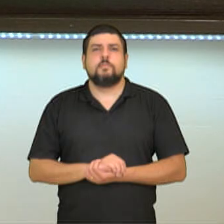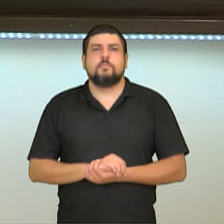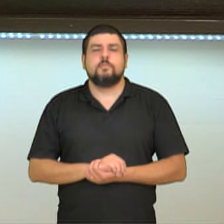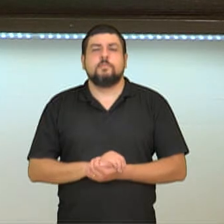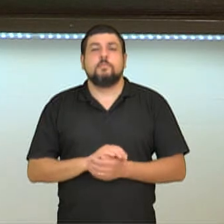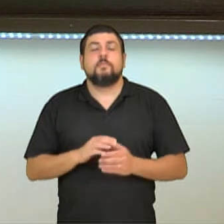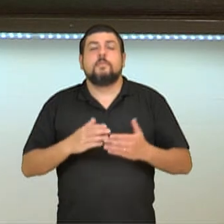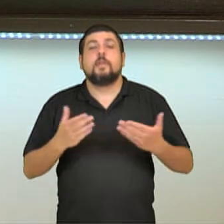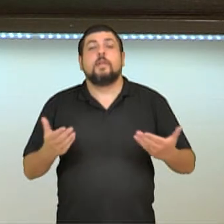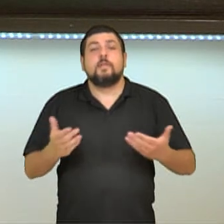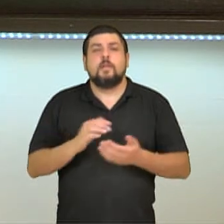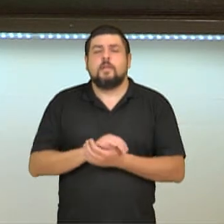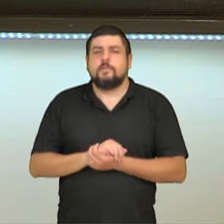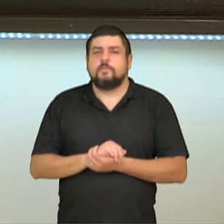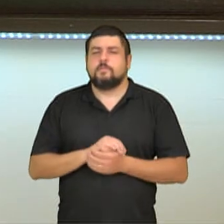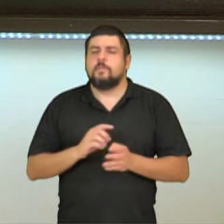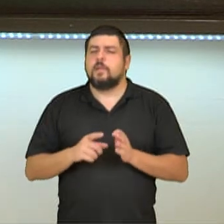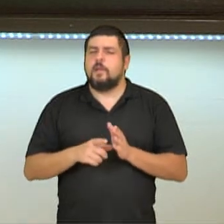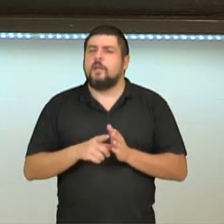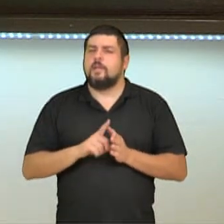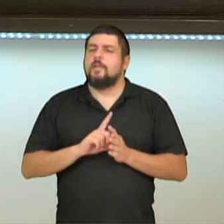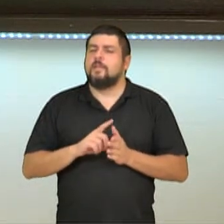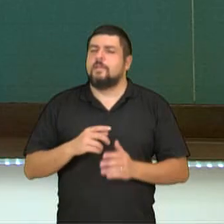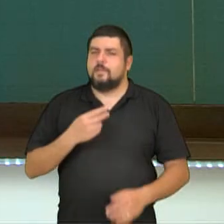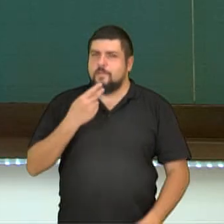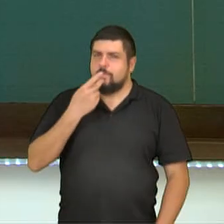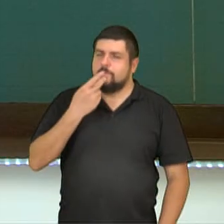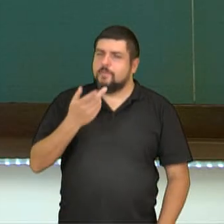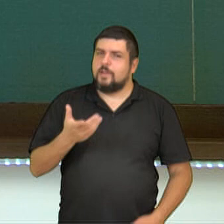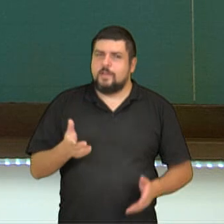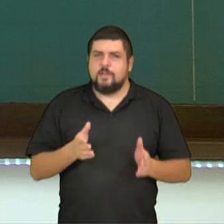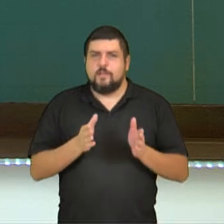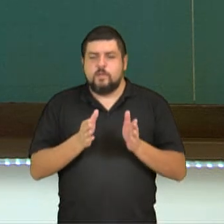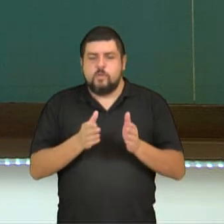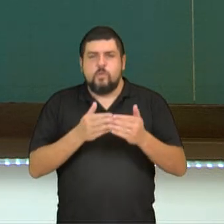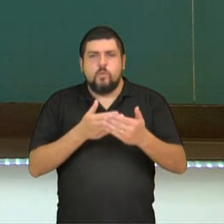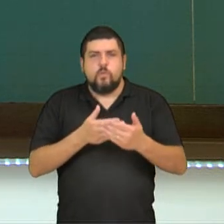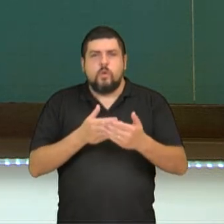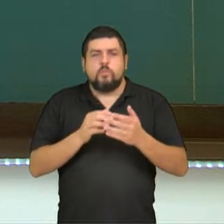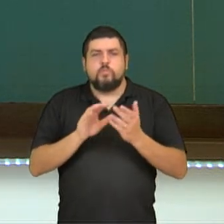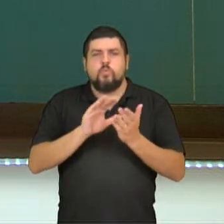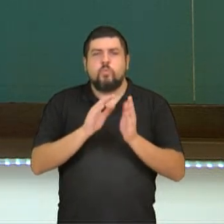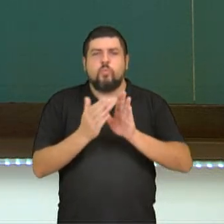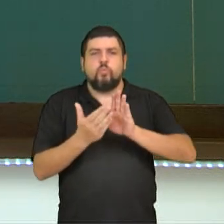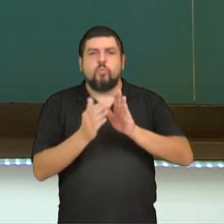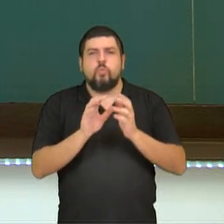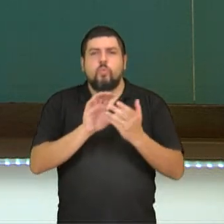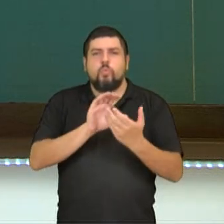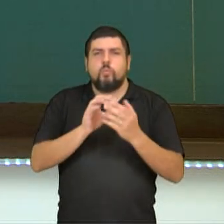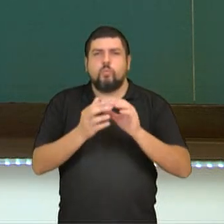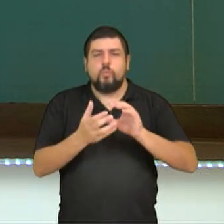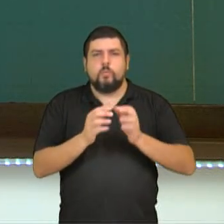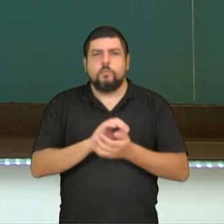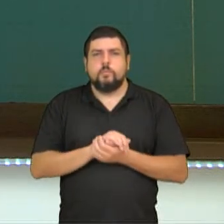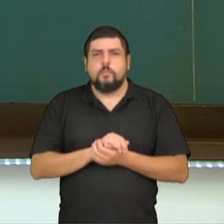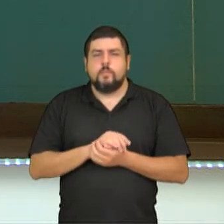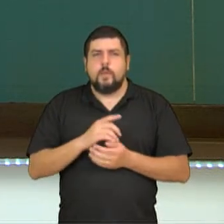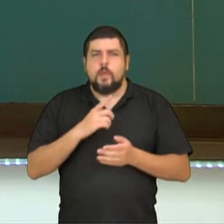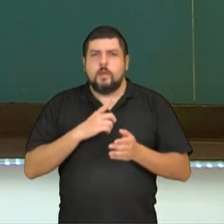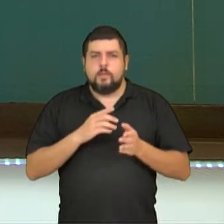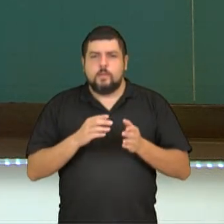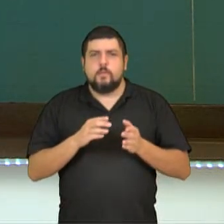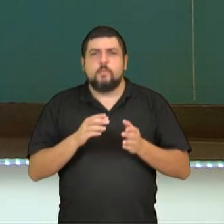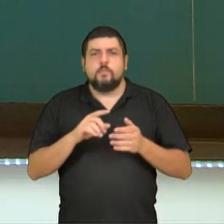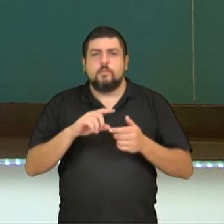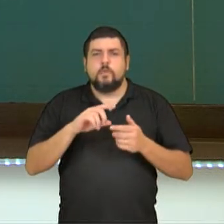E aí, com o spoiler que a professora deu, só pode ser esse daqui, né? Porque o cubo, ele tem as suas